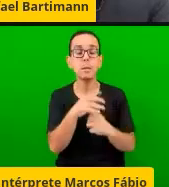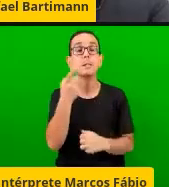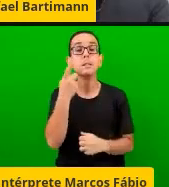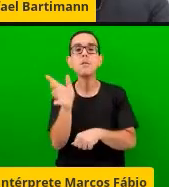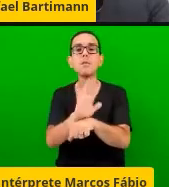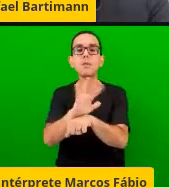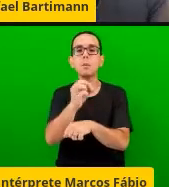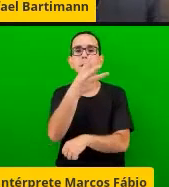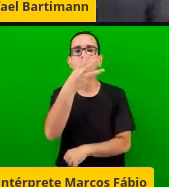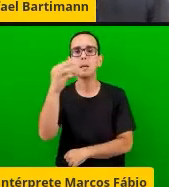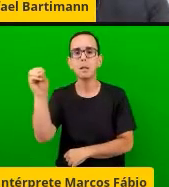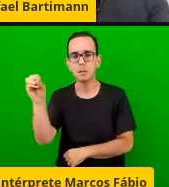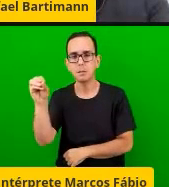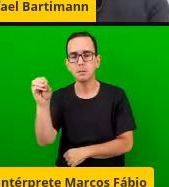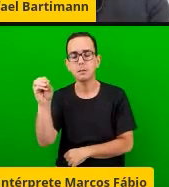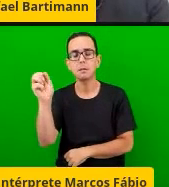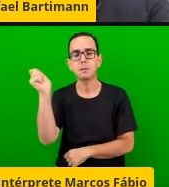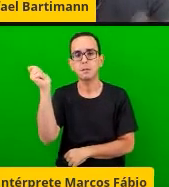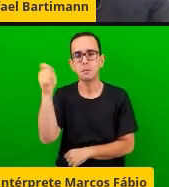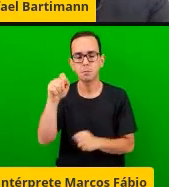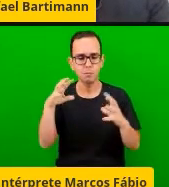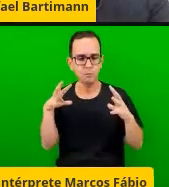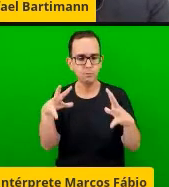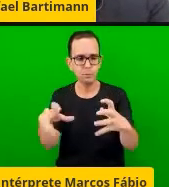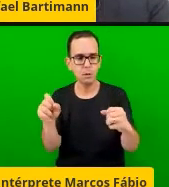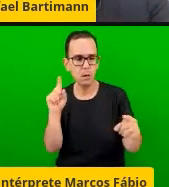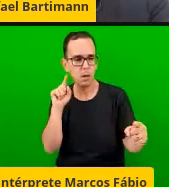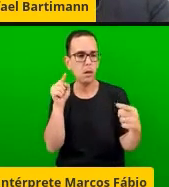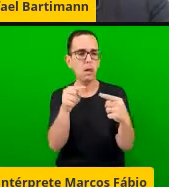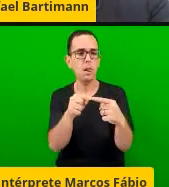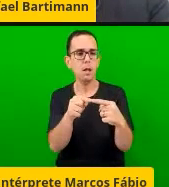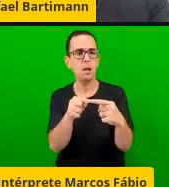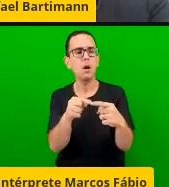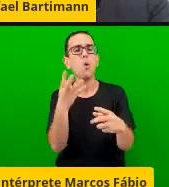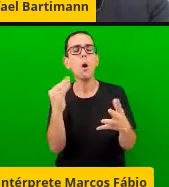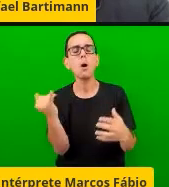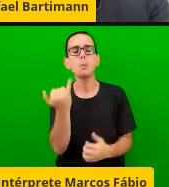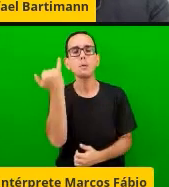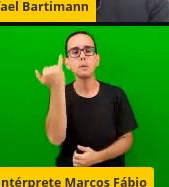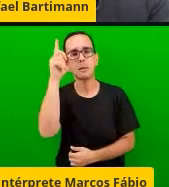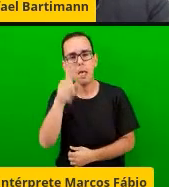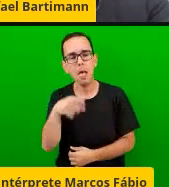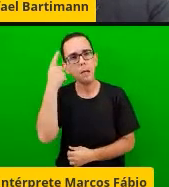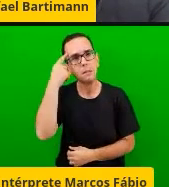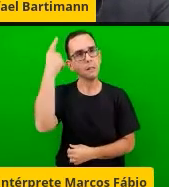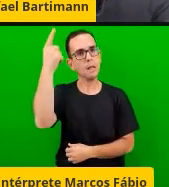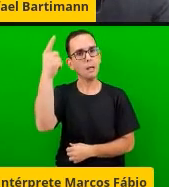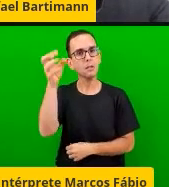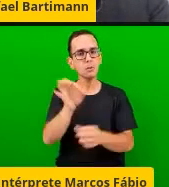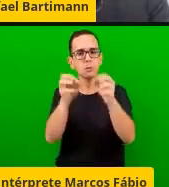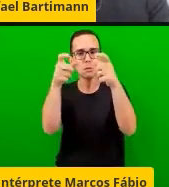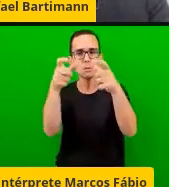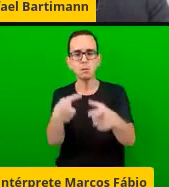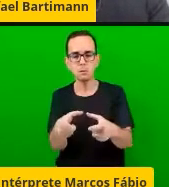organizado pelos espartanos para enfrentar os persas também demonstra o quão importante é a estratégia territorial, a importância do